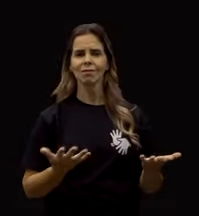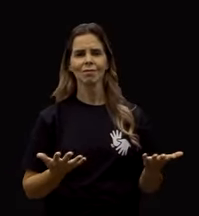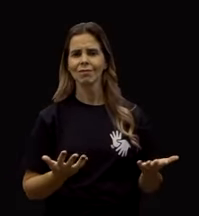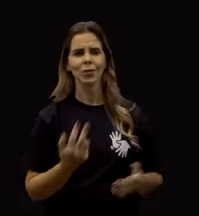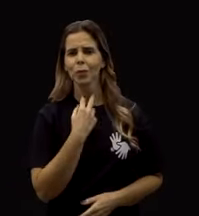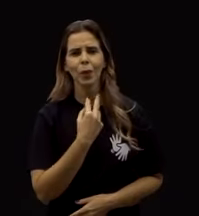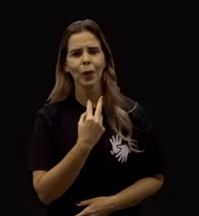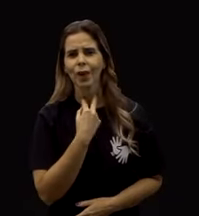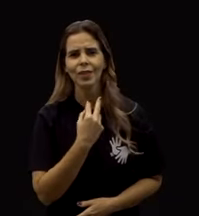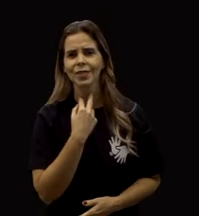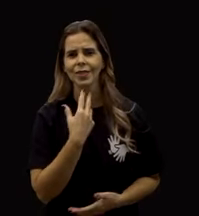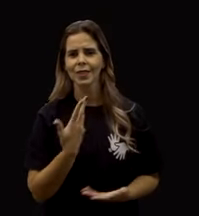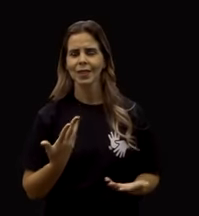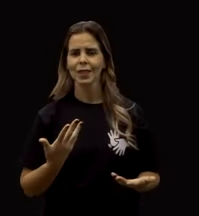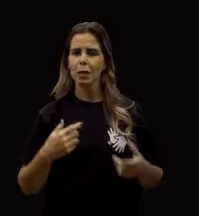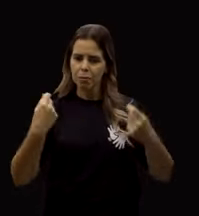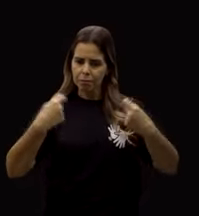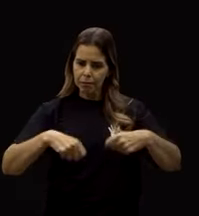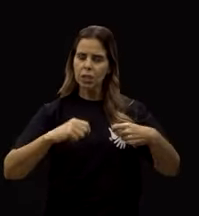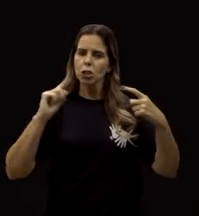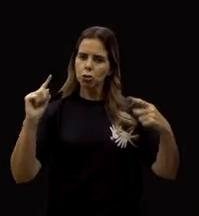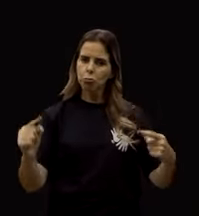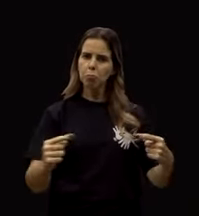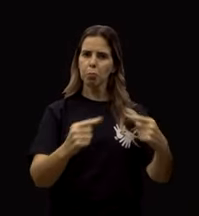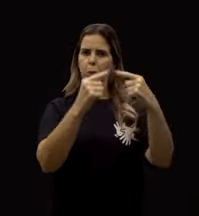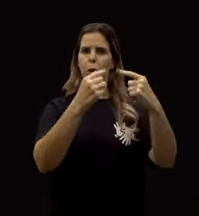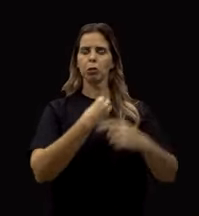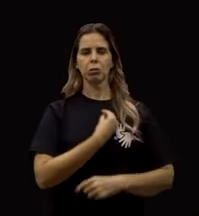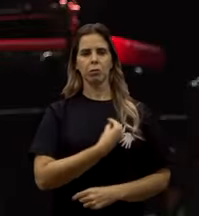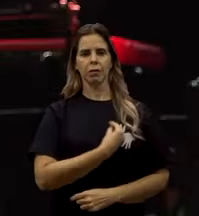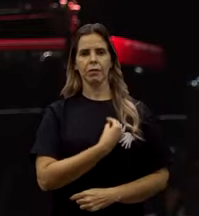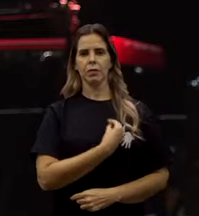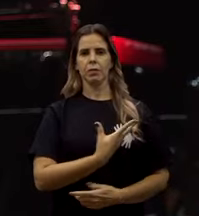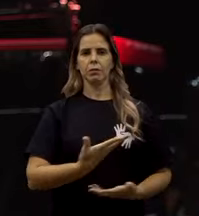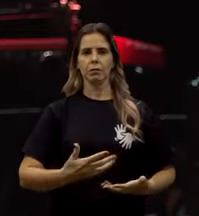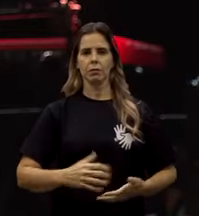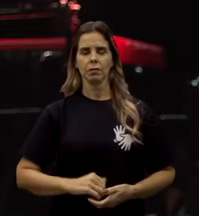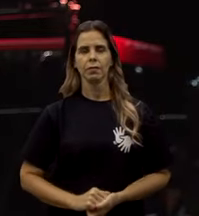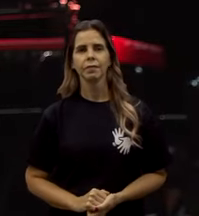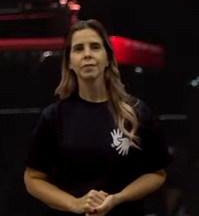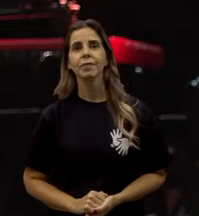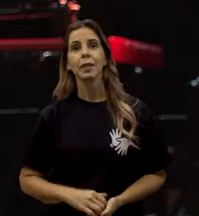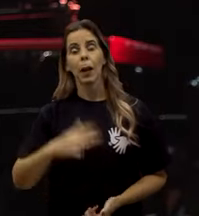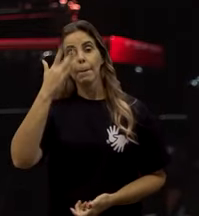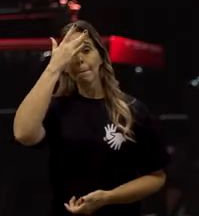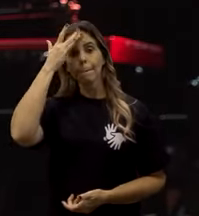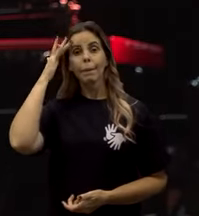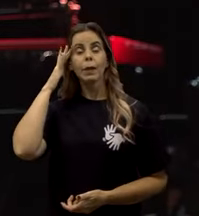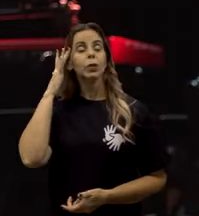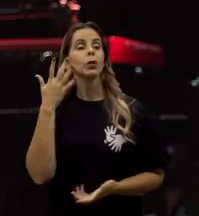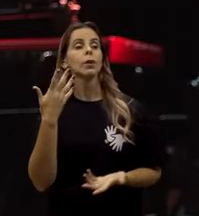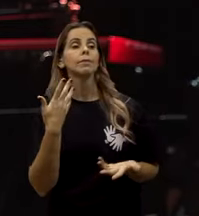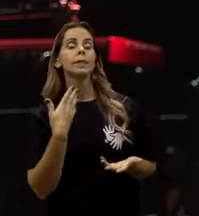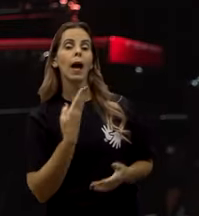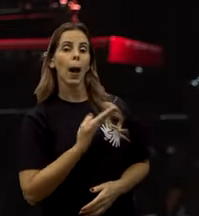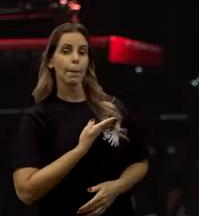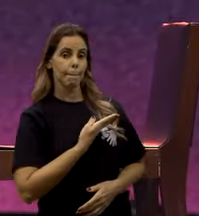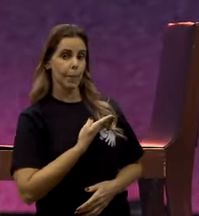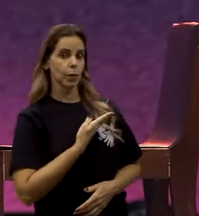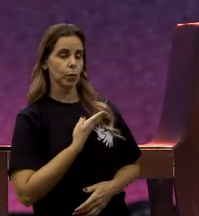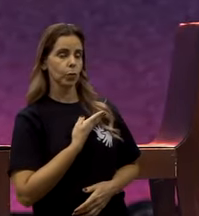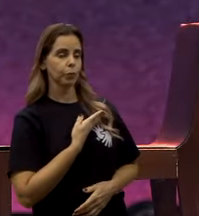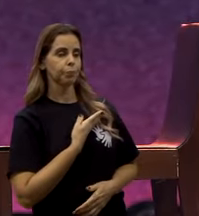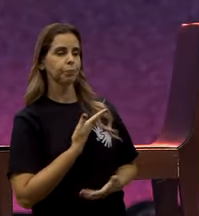o meu propósito tem a ver com alguém que tá perto de mim e tá enfrentando uma dificuldade que só eu posso resolver isso é